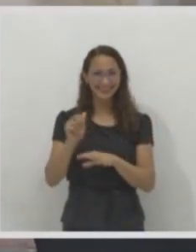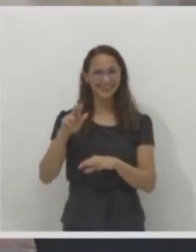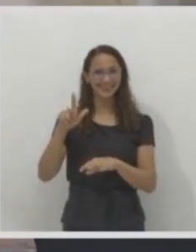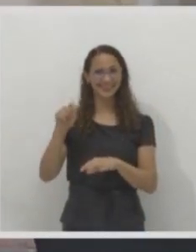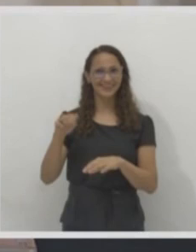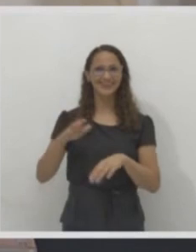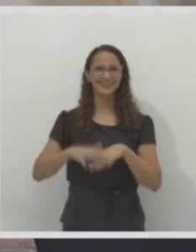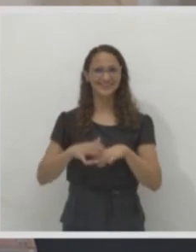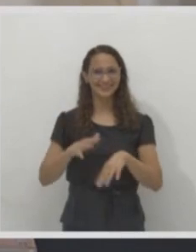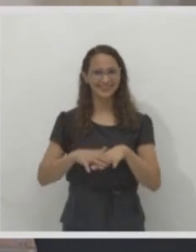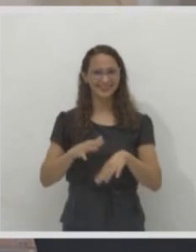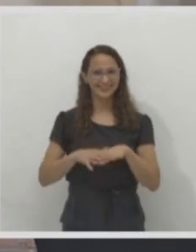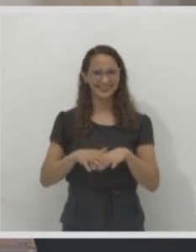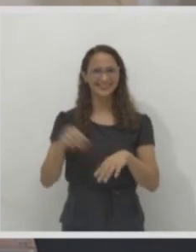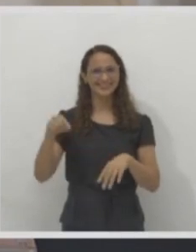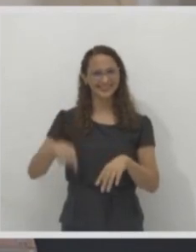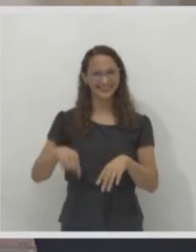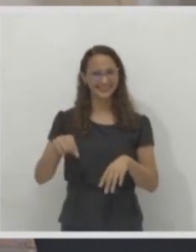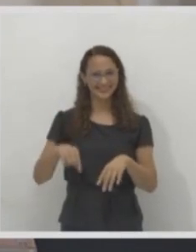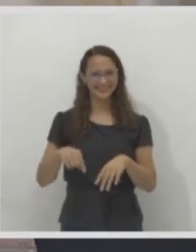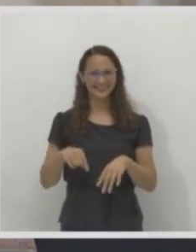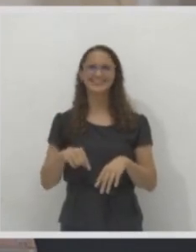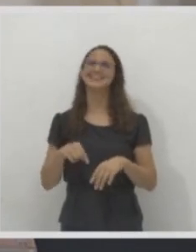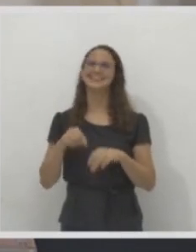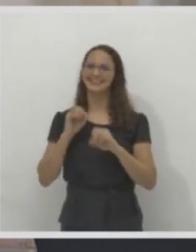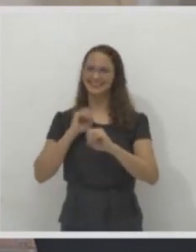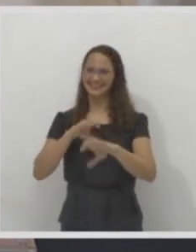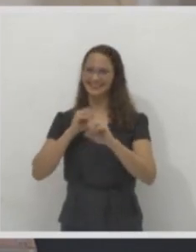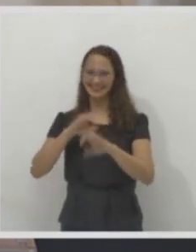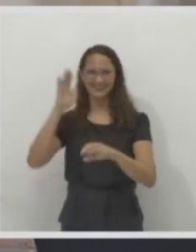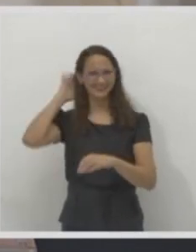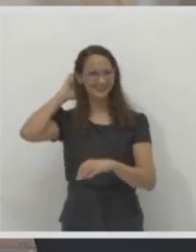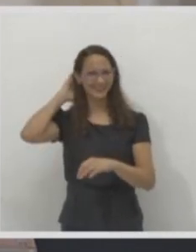de matemática aqui no Educa Belém. Eu